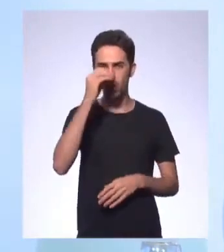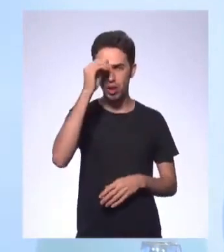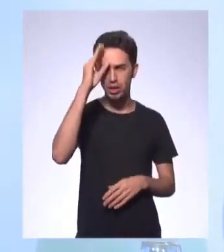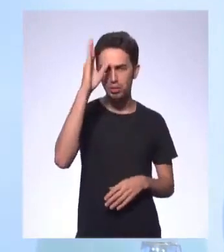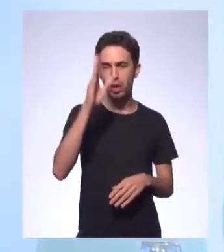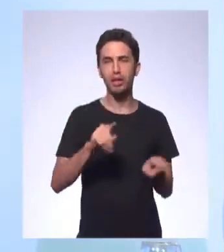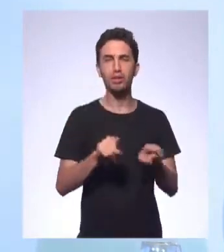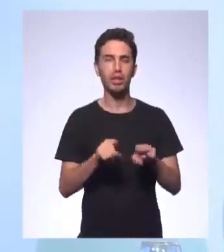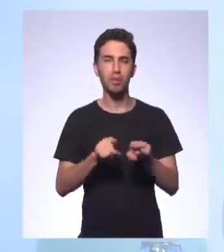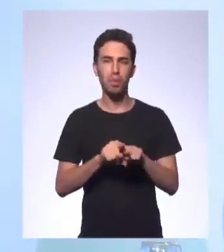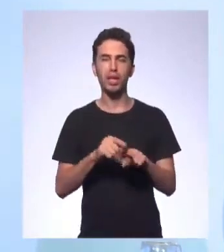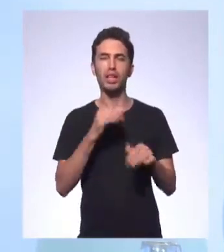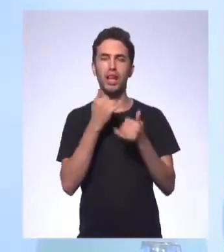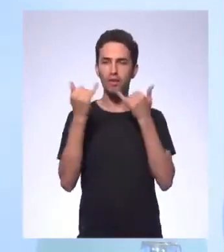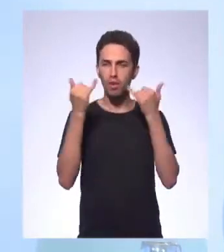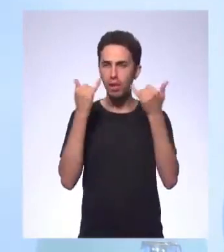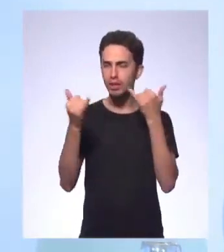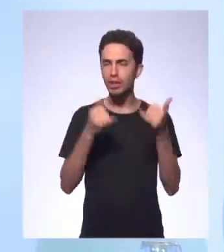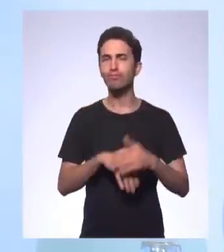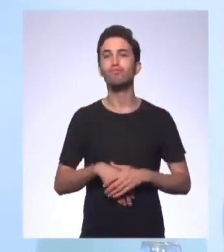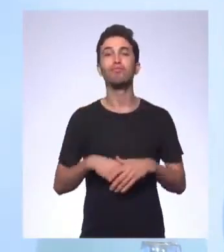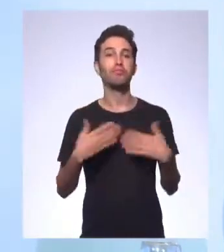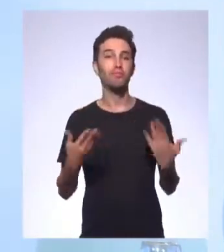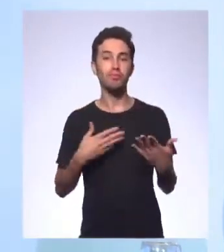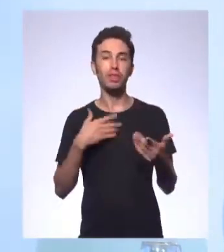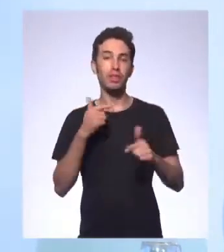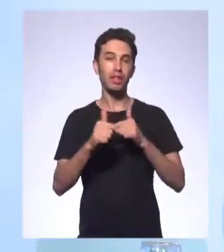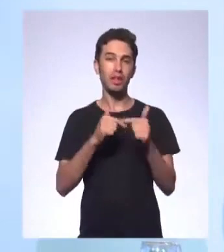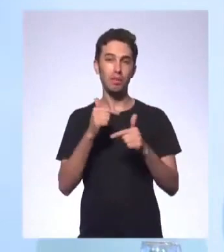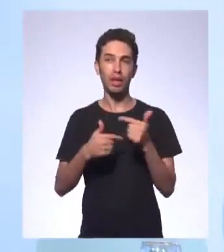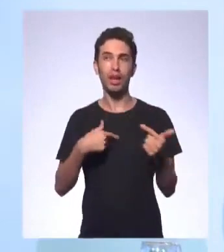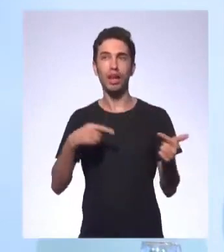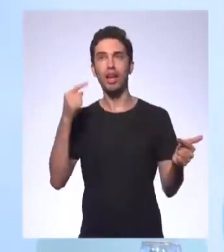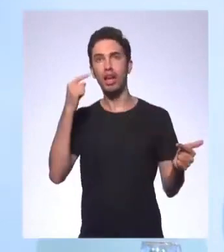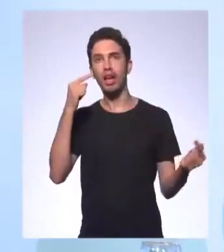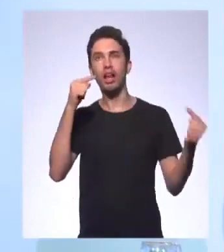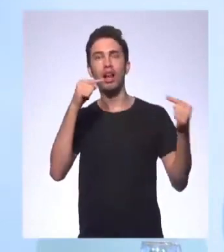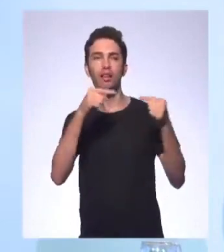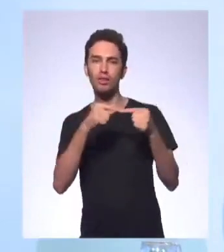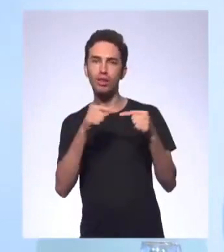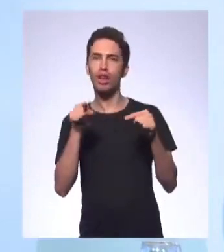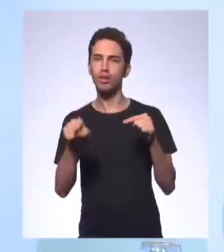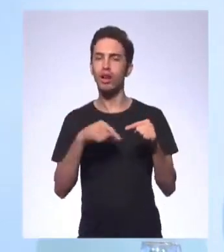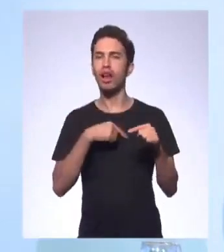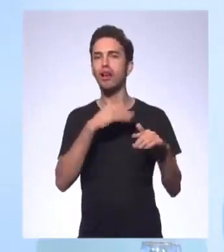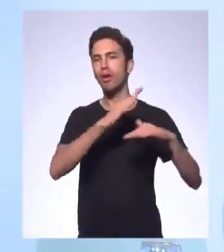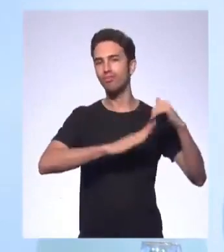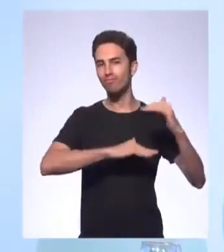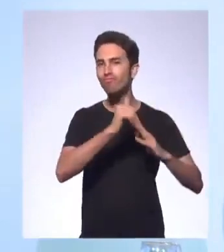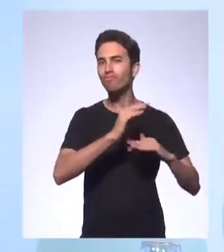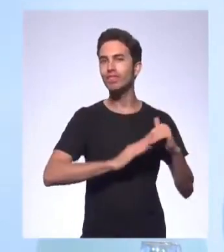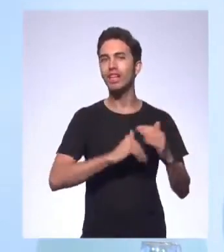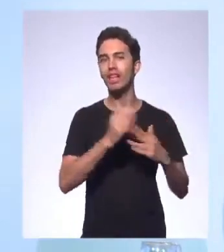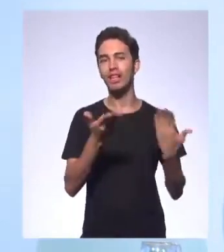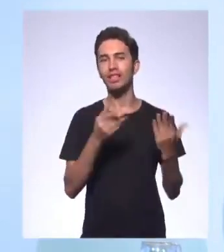às diferentes áreas de informação. Então, a gente vai trabalhar isso relacionado à habilidade que